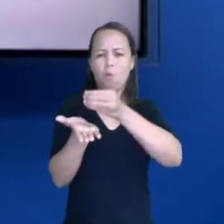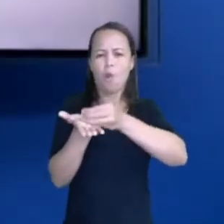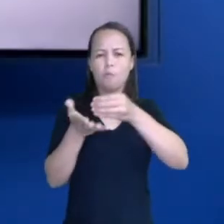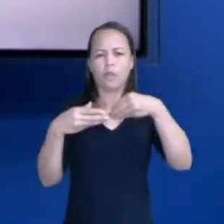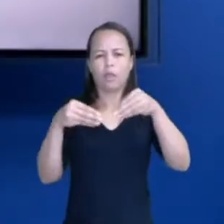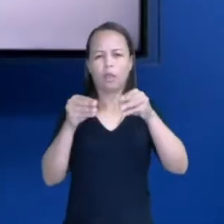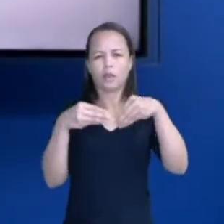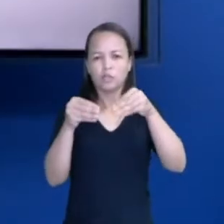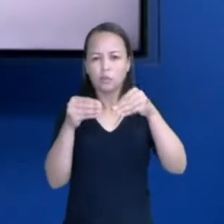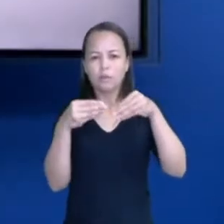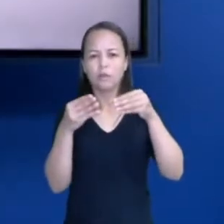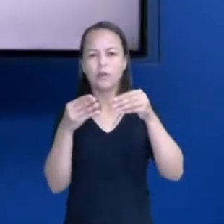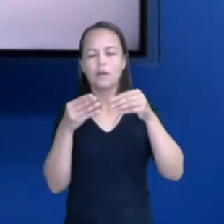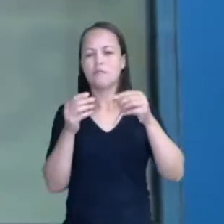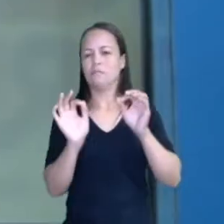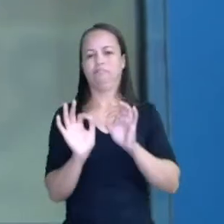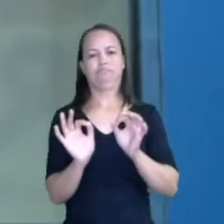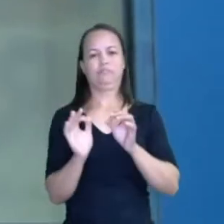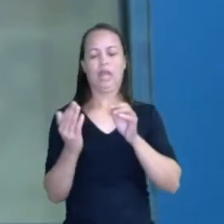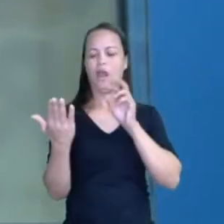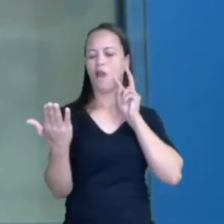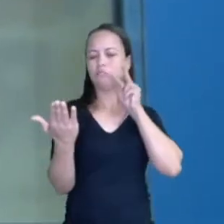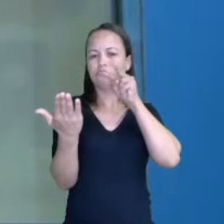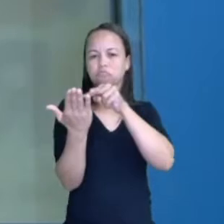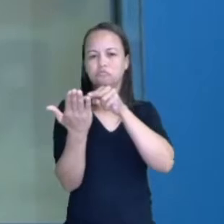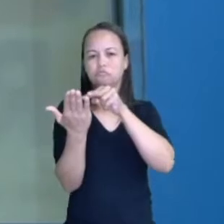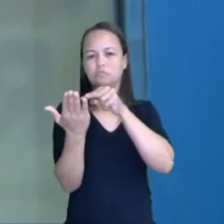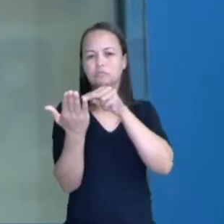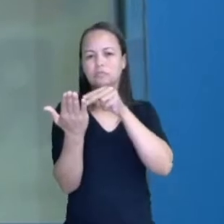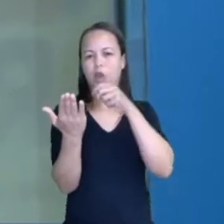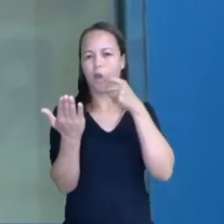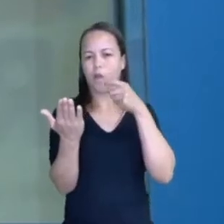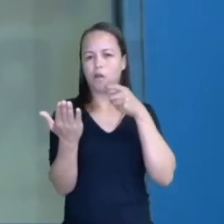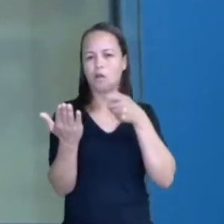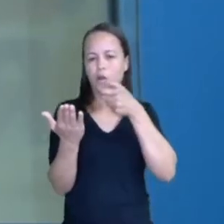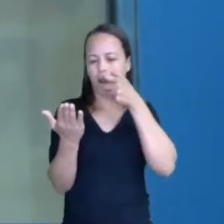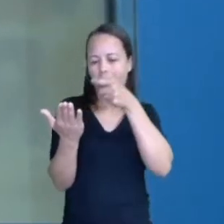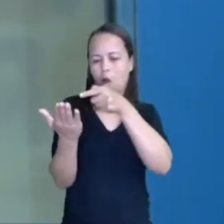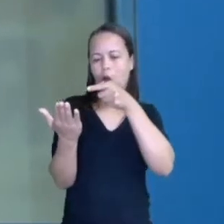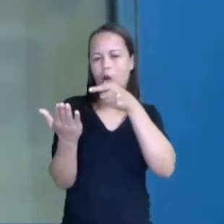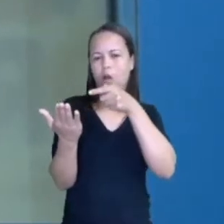a gente vai ver que a gente não consegue observar